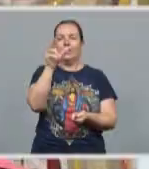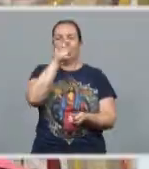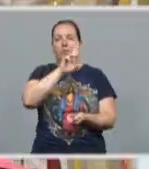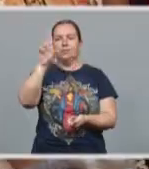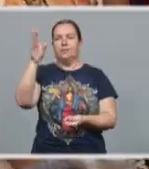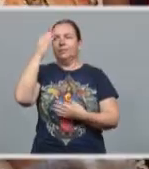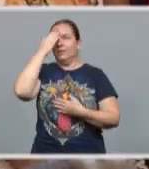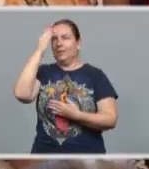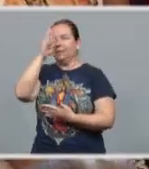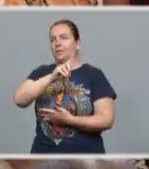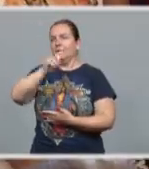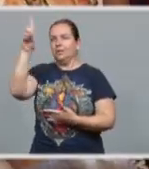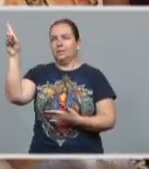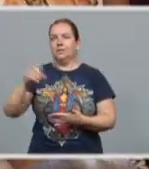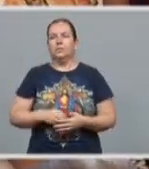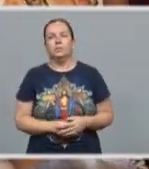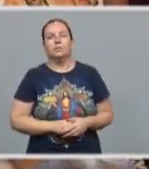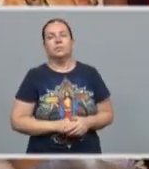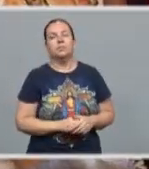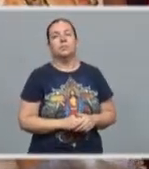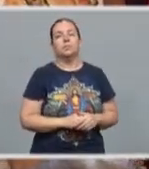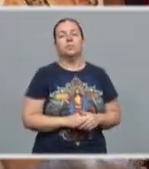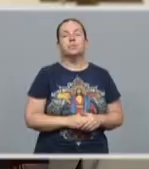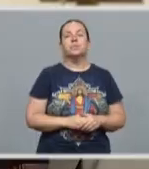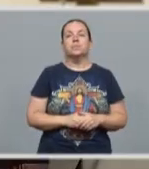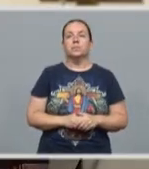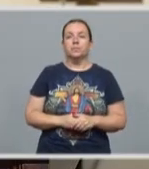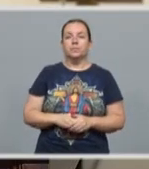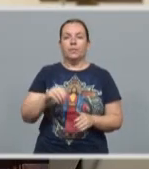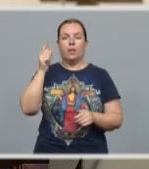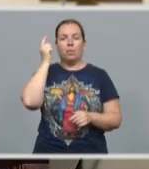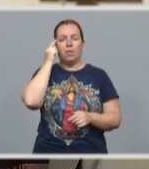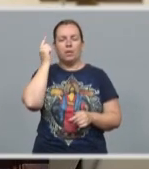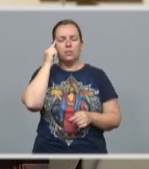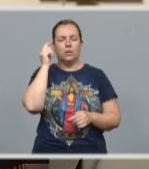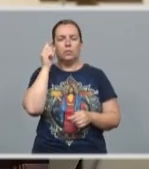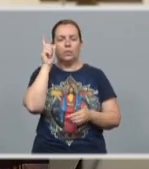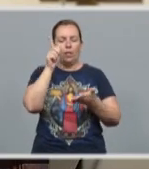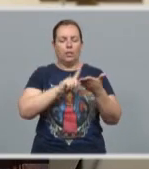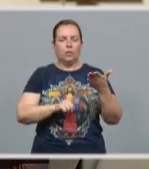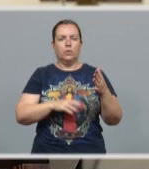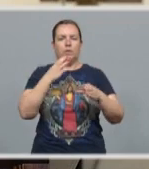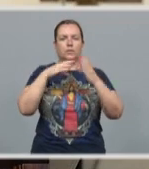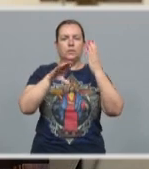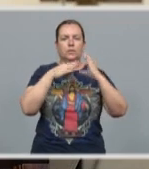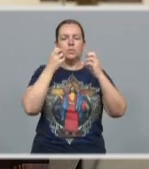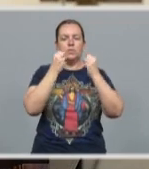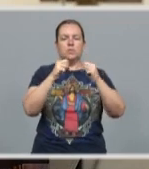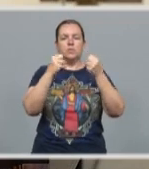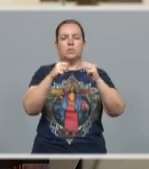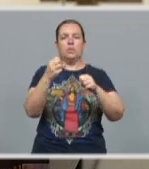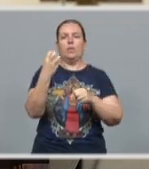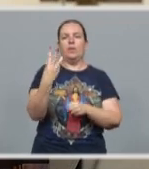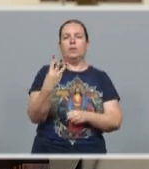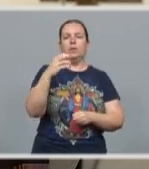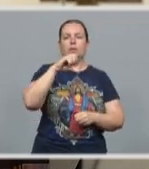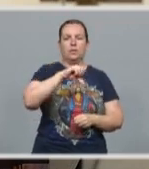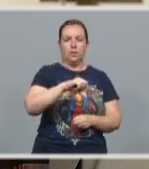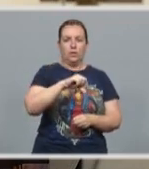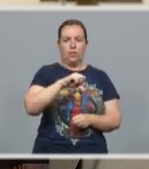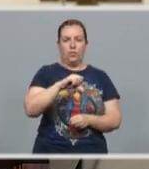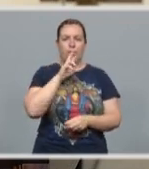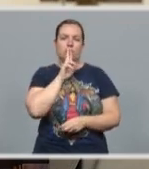do Senhor. Graças a Deus. Meditando essa leitura, cantemos o Salmo 39,